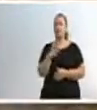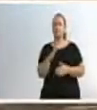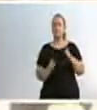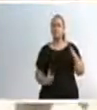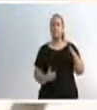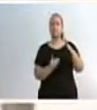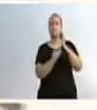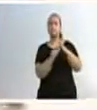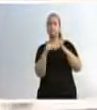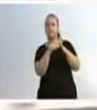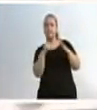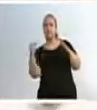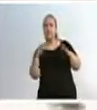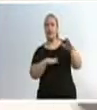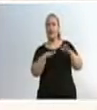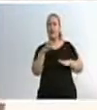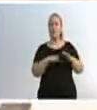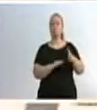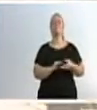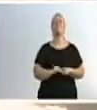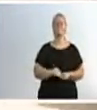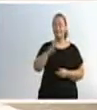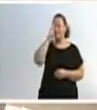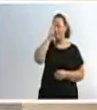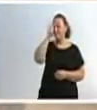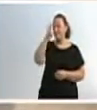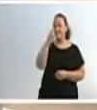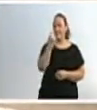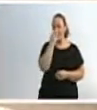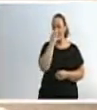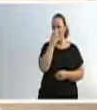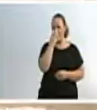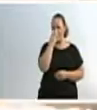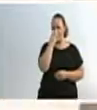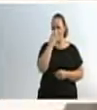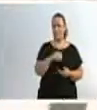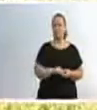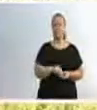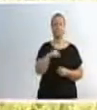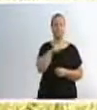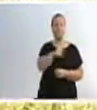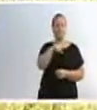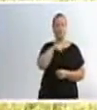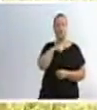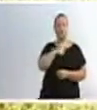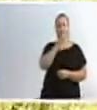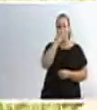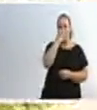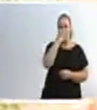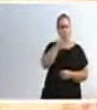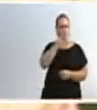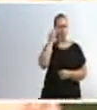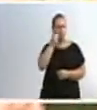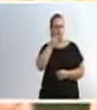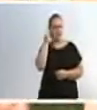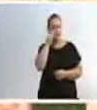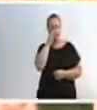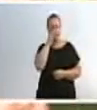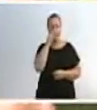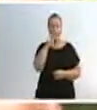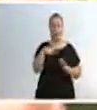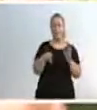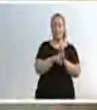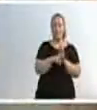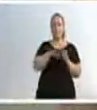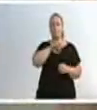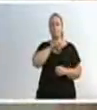até 100 animais, principalmente cachorros. A unidade trabalha com cães e gatos que vieram da rua ou de famílias carentes